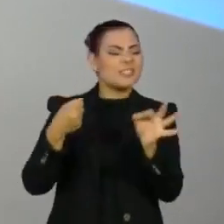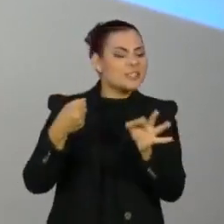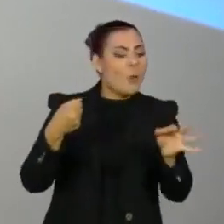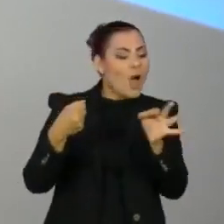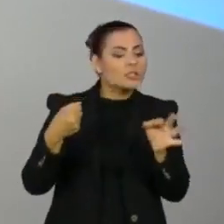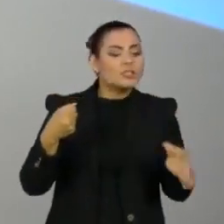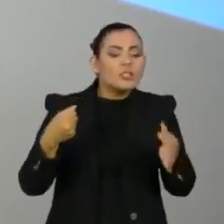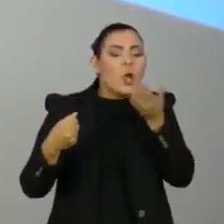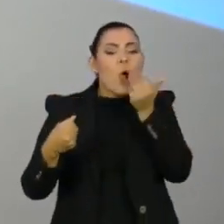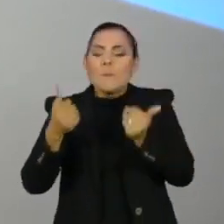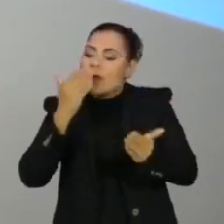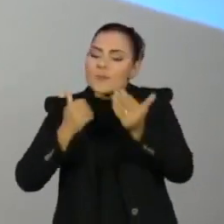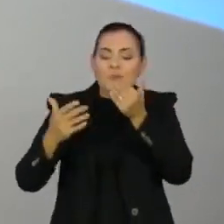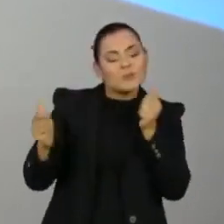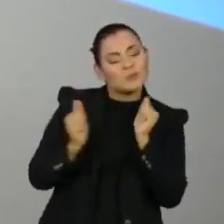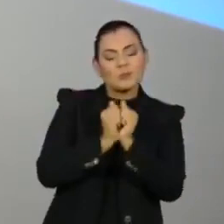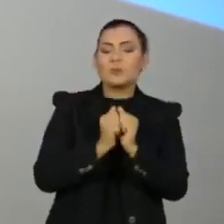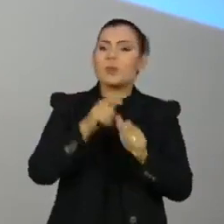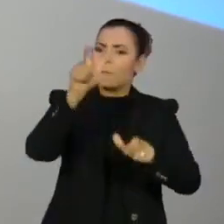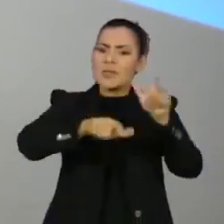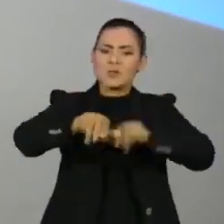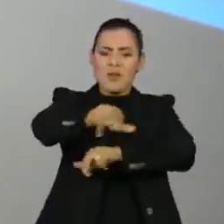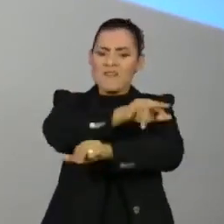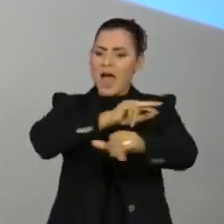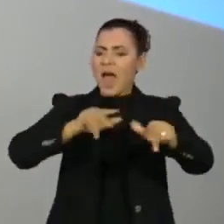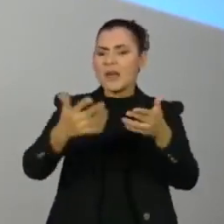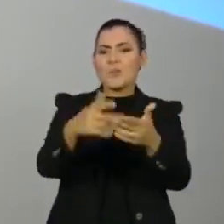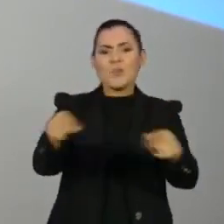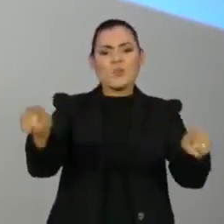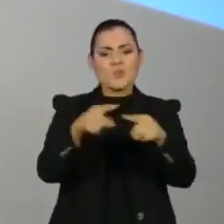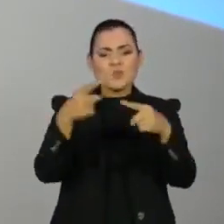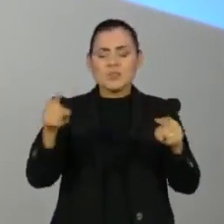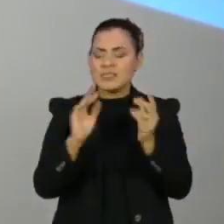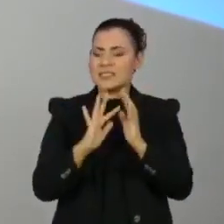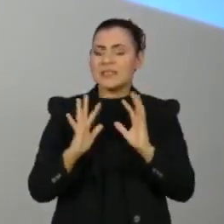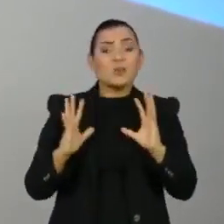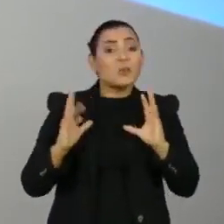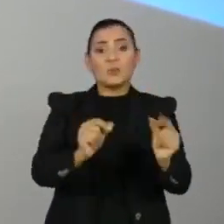salgadinhos, você chama pessoas de todas as vertentes musicais, você chama,